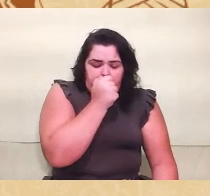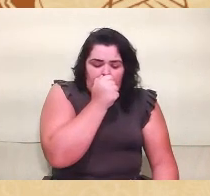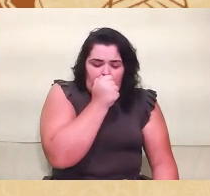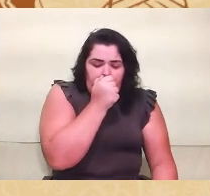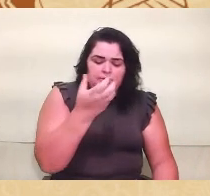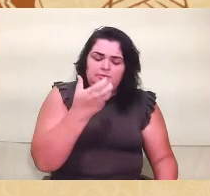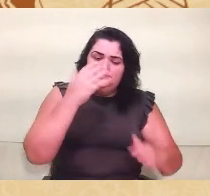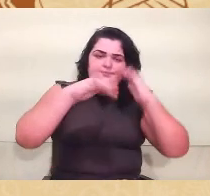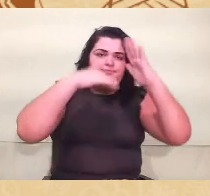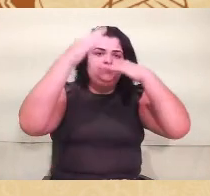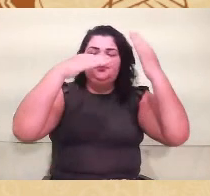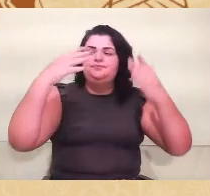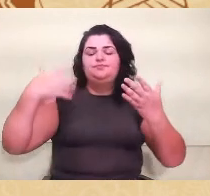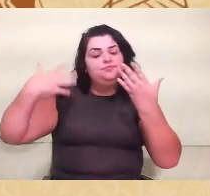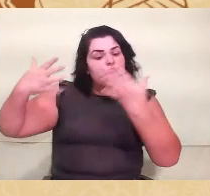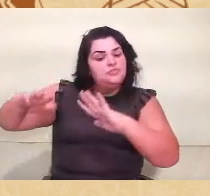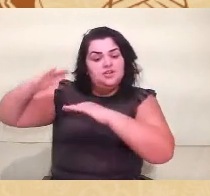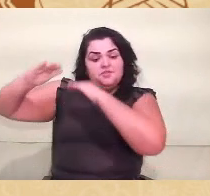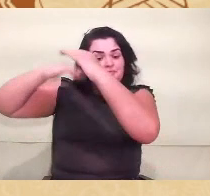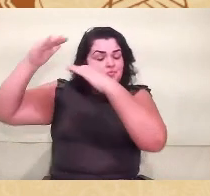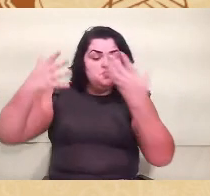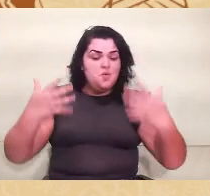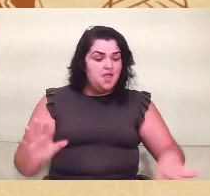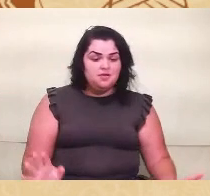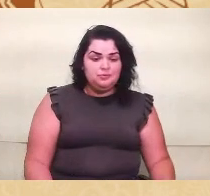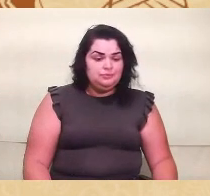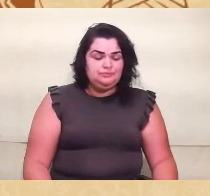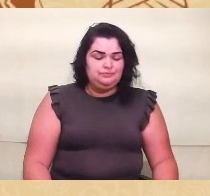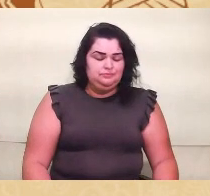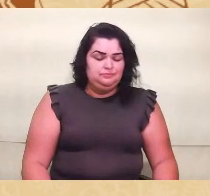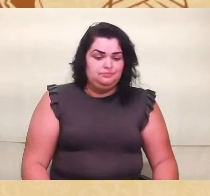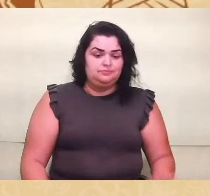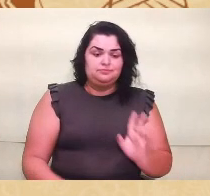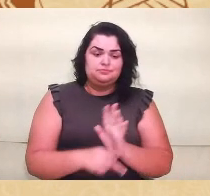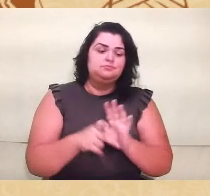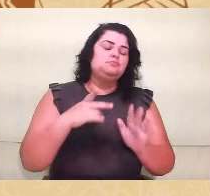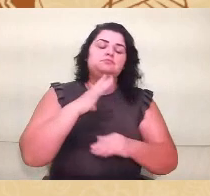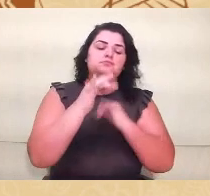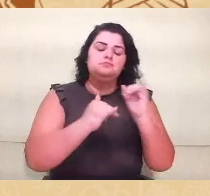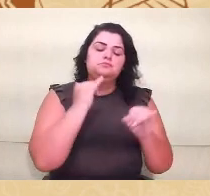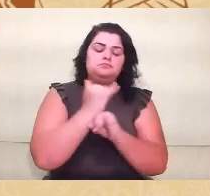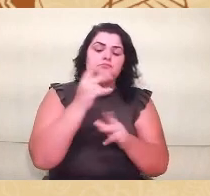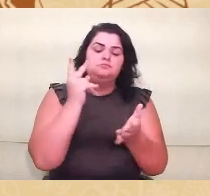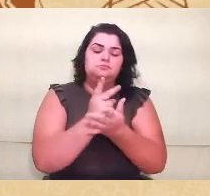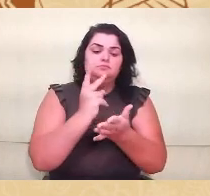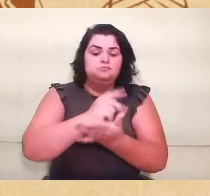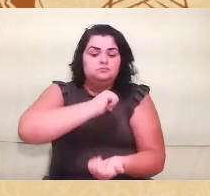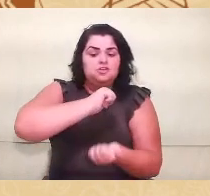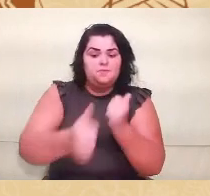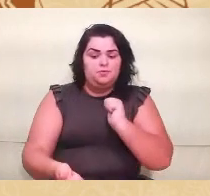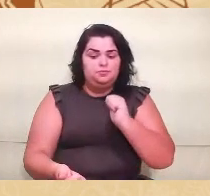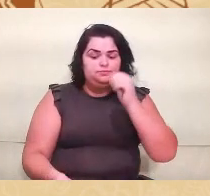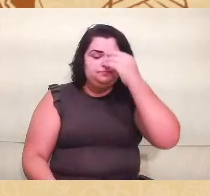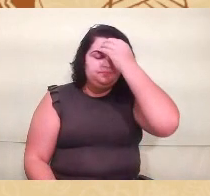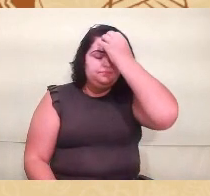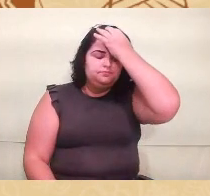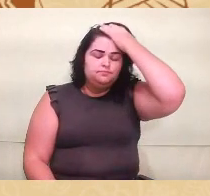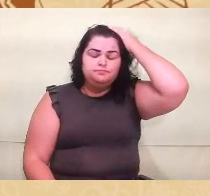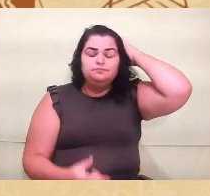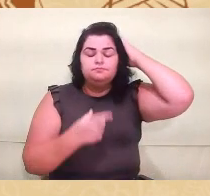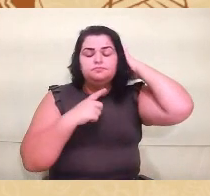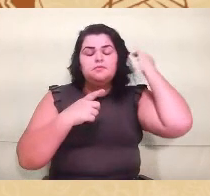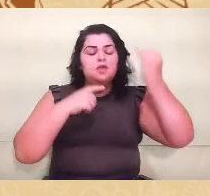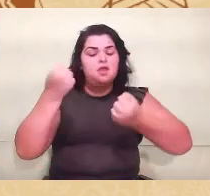a ele. Ter energia elétrica, médico, dentista, internet, jogar um futebol. Isso é Bolsonaro, não? tem um carro que